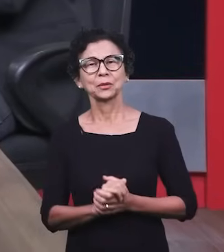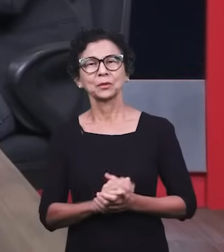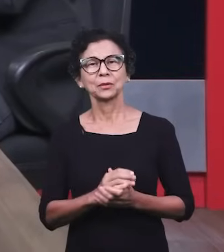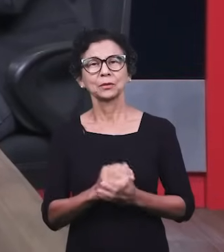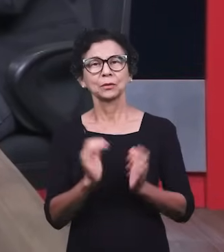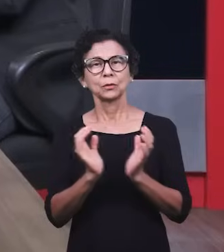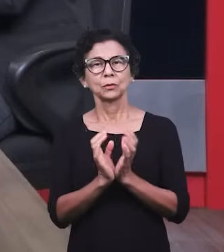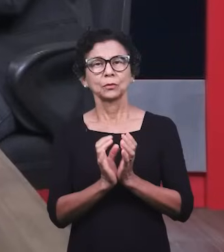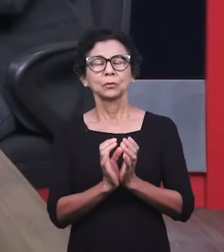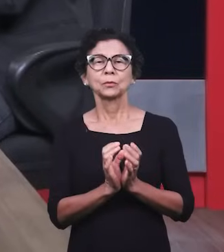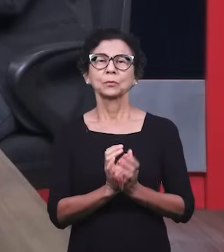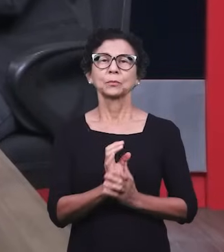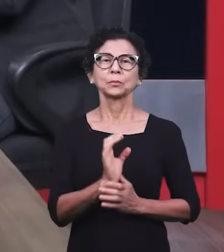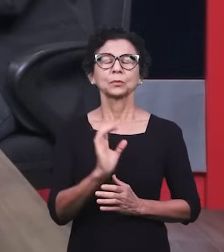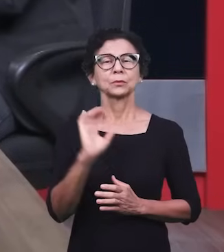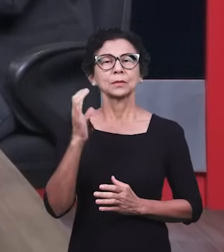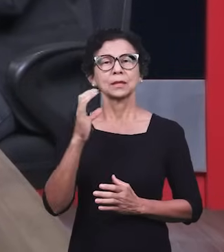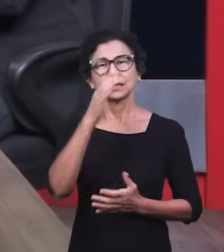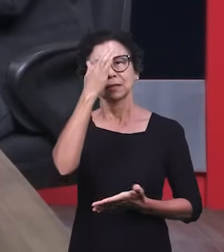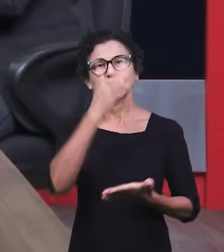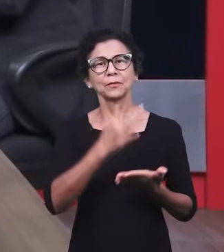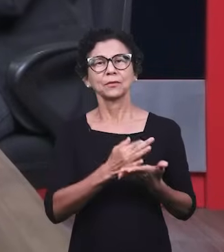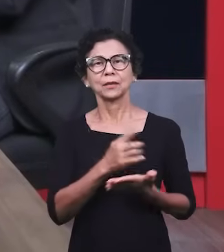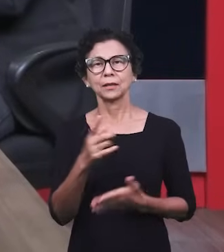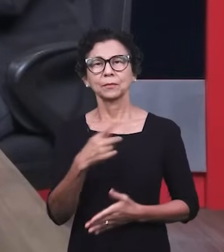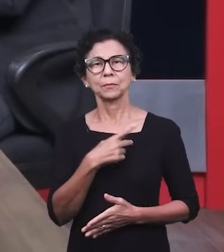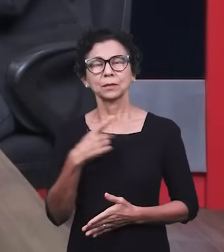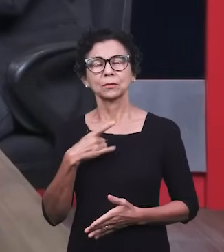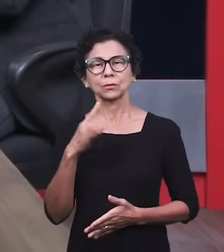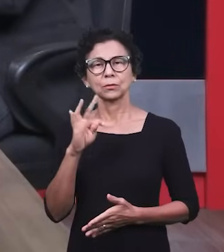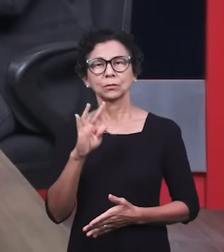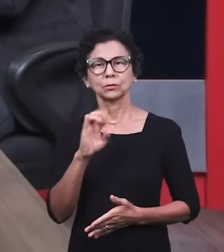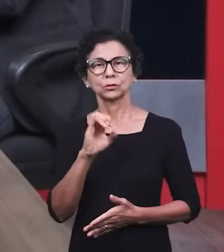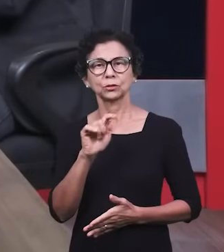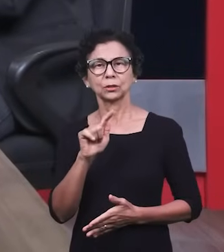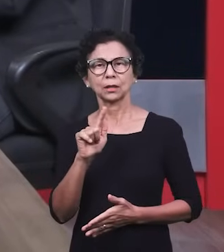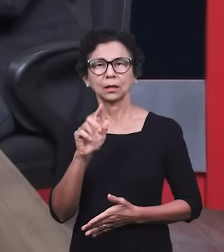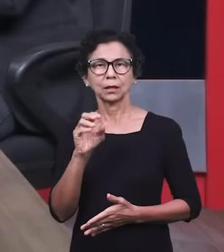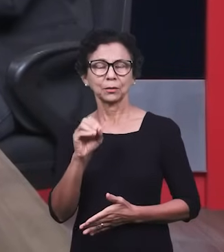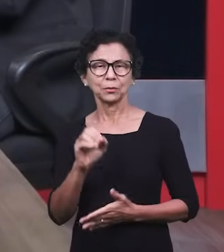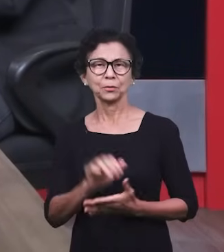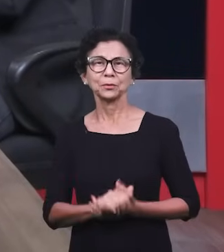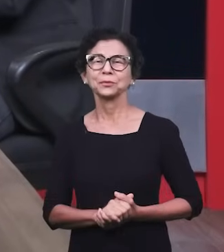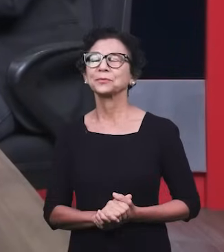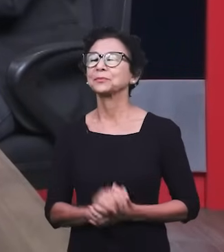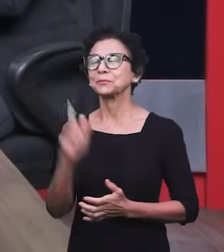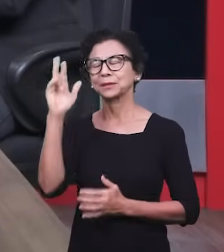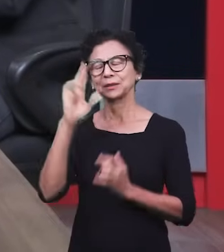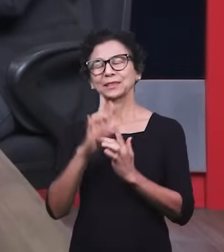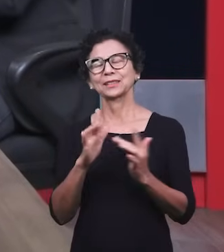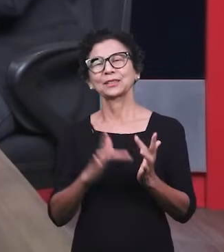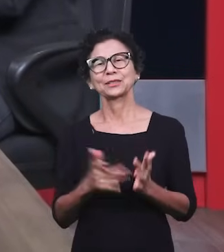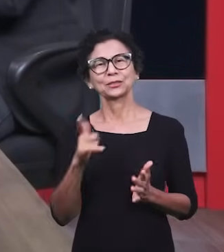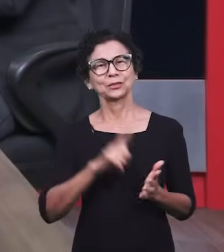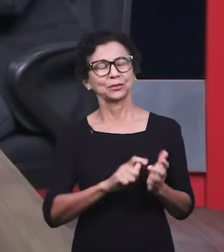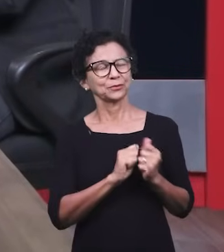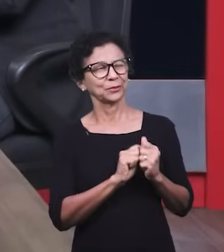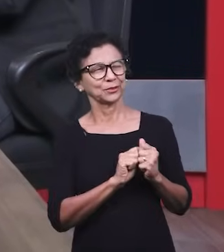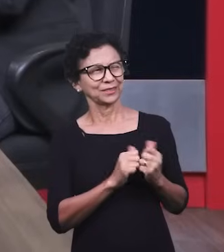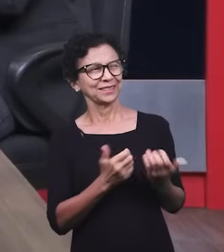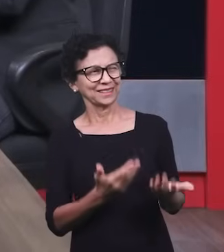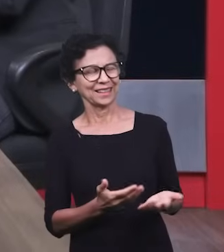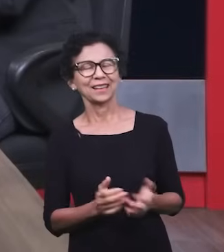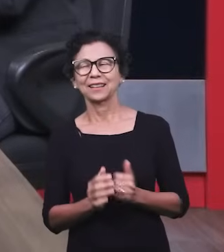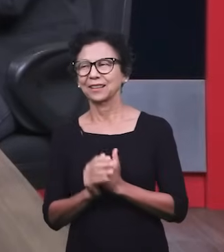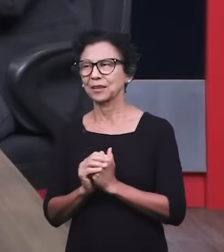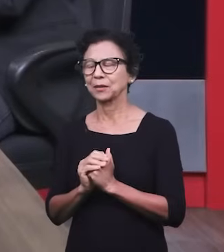mesa o pastor Tiago a paz do Senhor paz do Senhor paz do senhor a todos os irmãos Amém Estamos juntos aí novamente né pastor Tiago